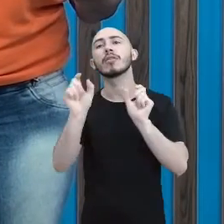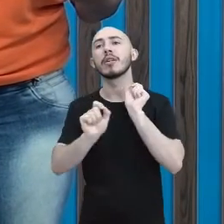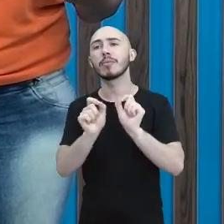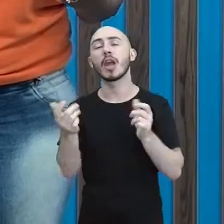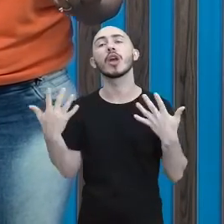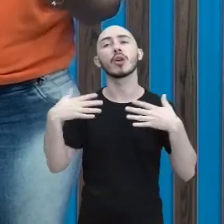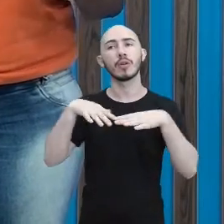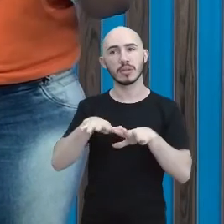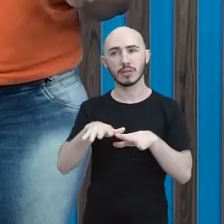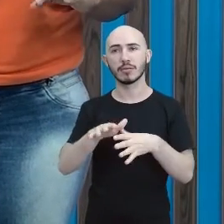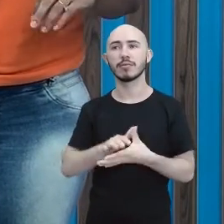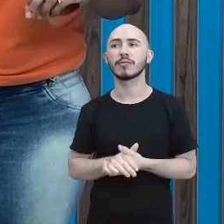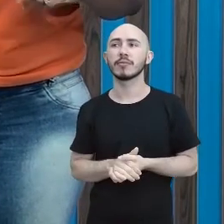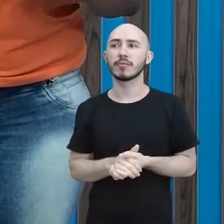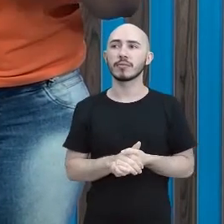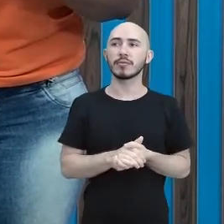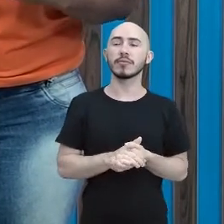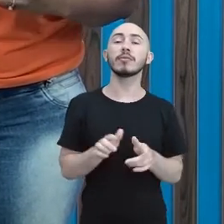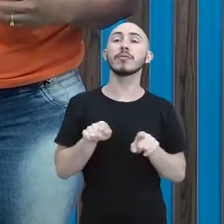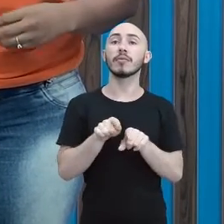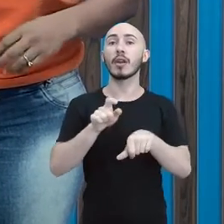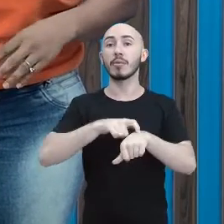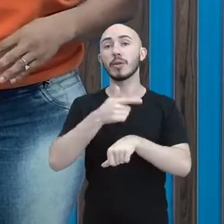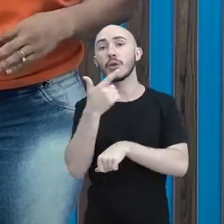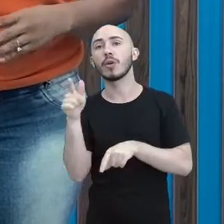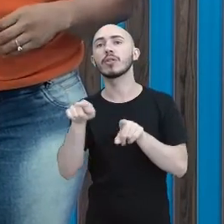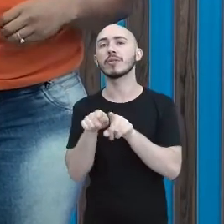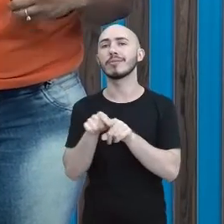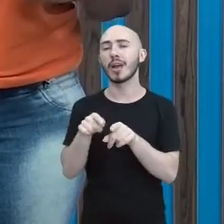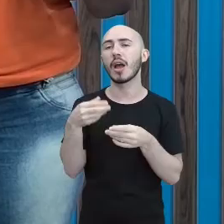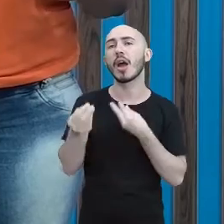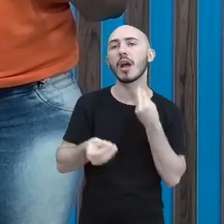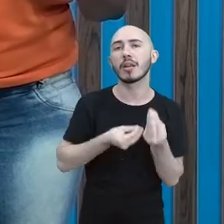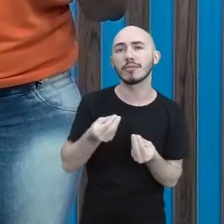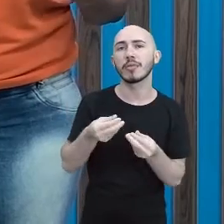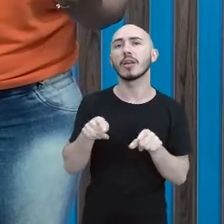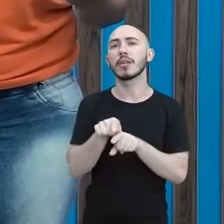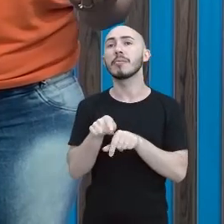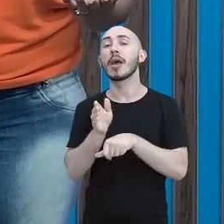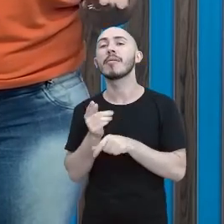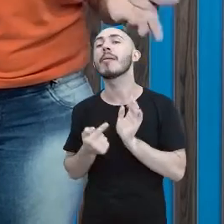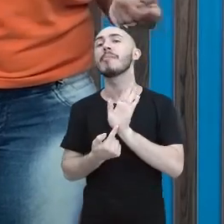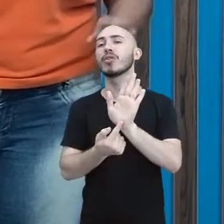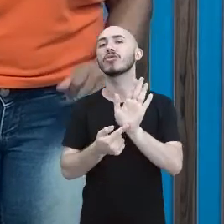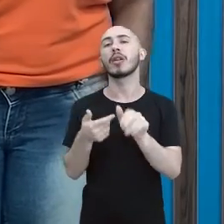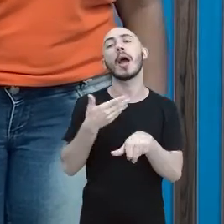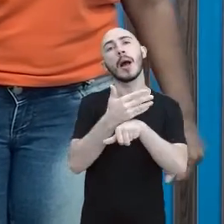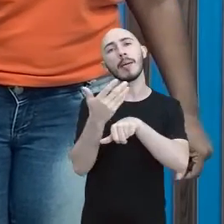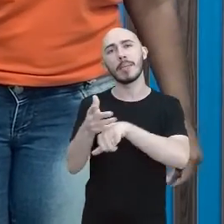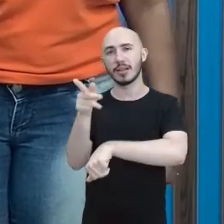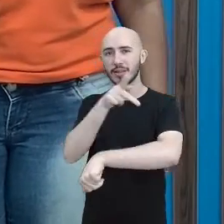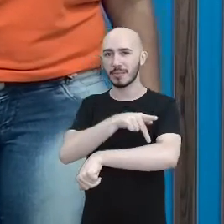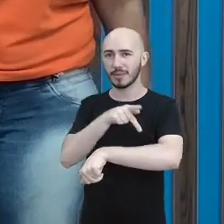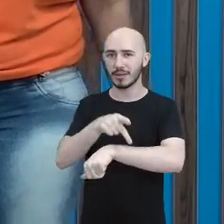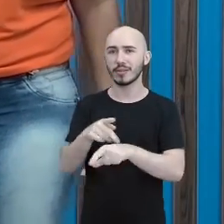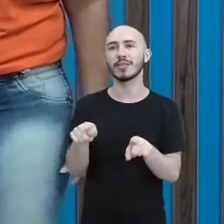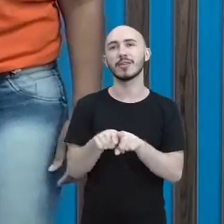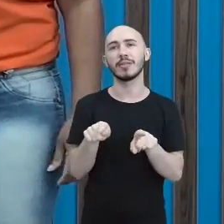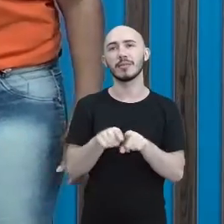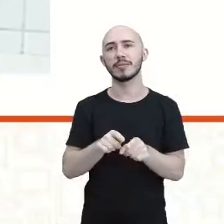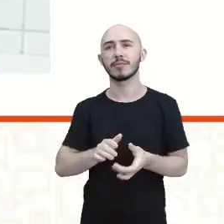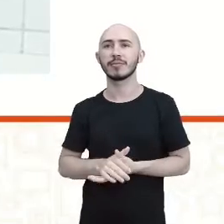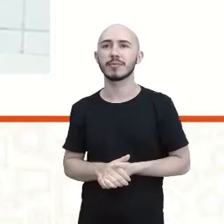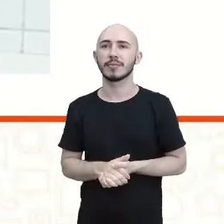a inclusão. Agora, em outro momento, ela vai estar mandando também a prática dela pedagógica. Vamos lá?